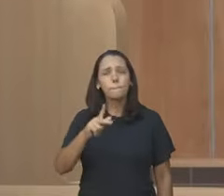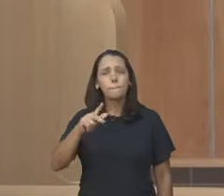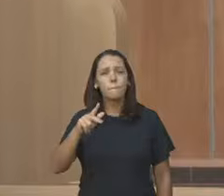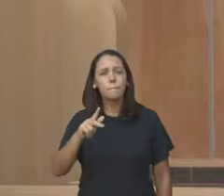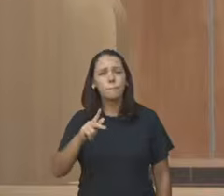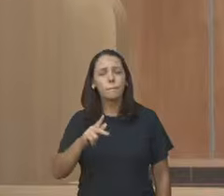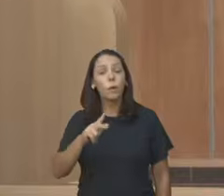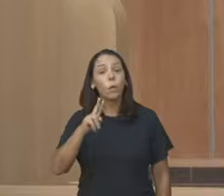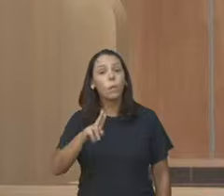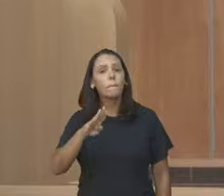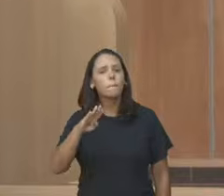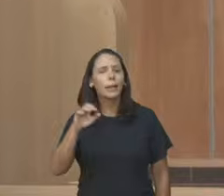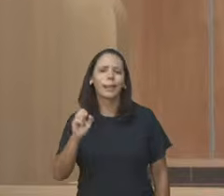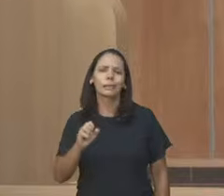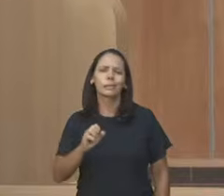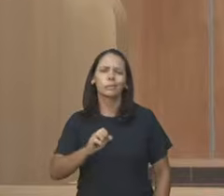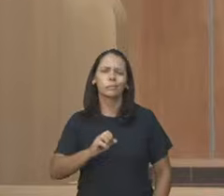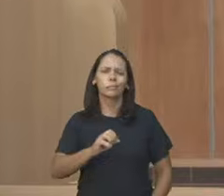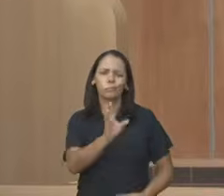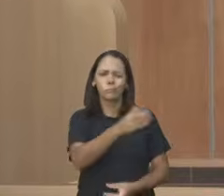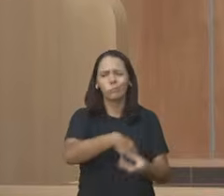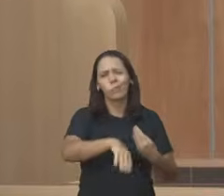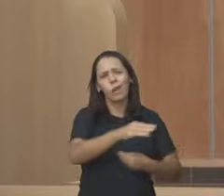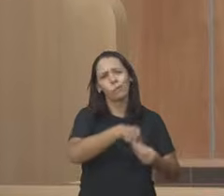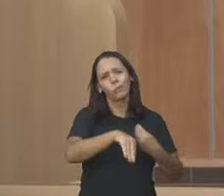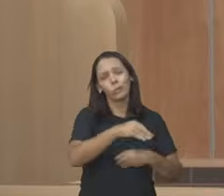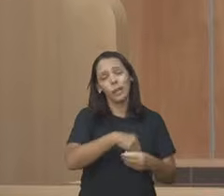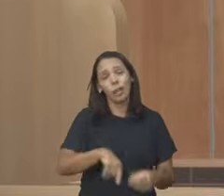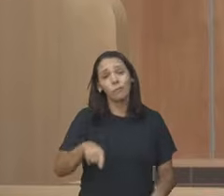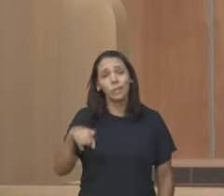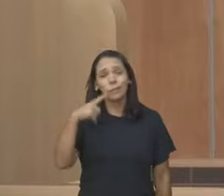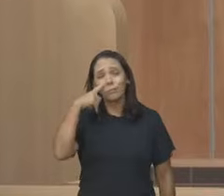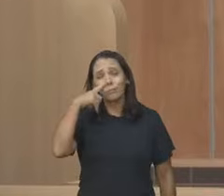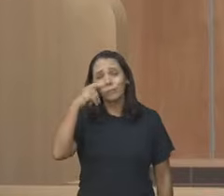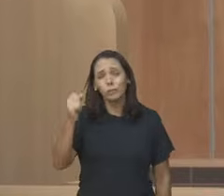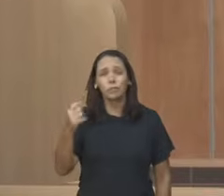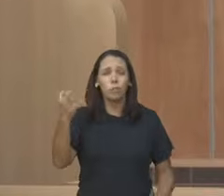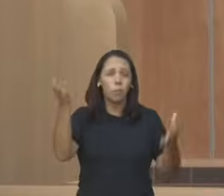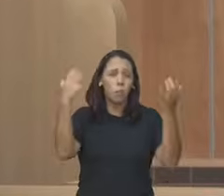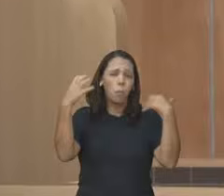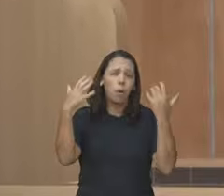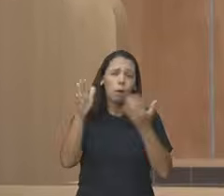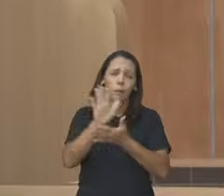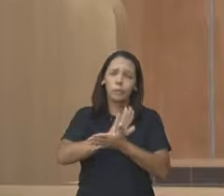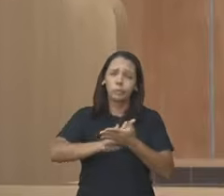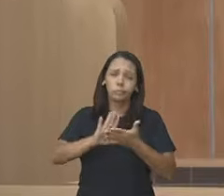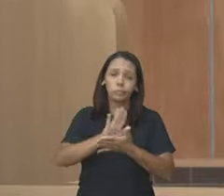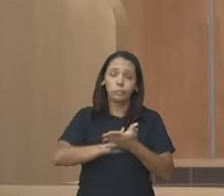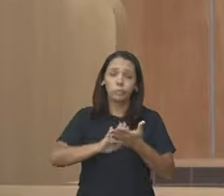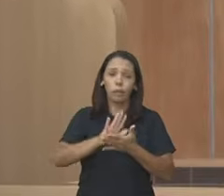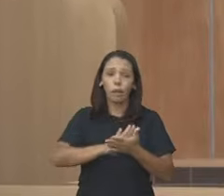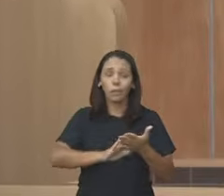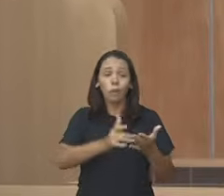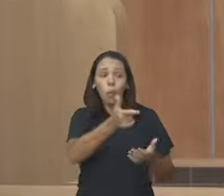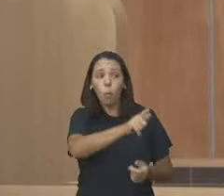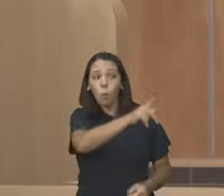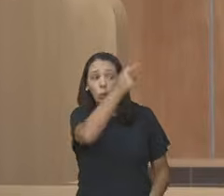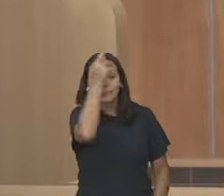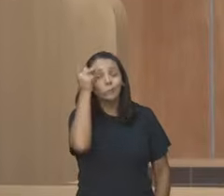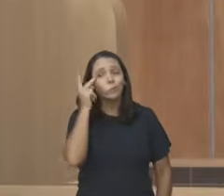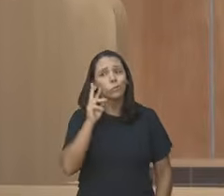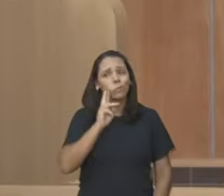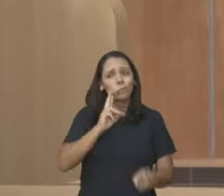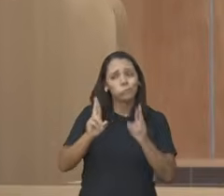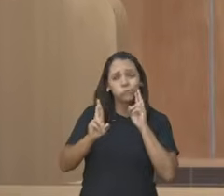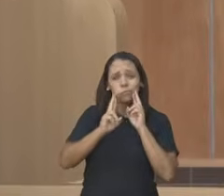banho, e onde nós tivemos muitas reclamações dessa pessoa.